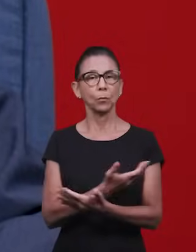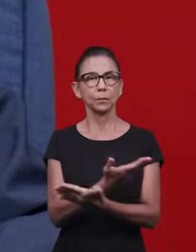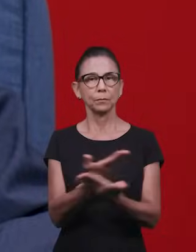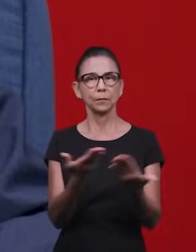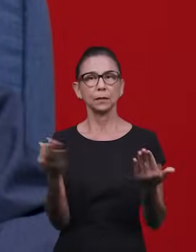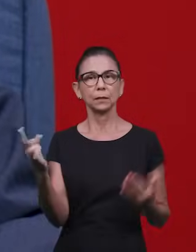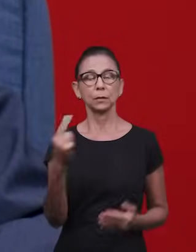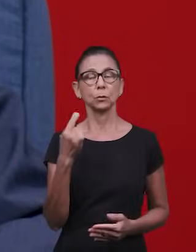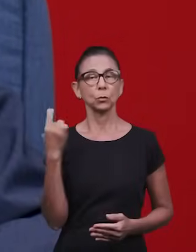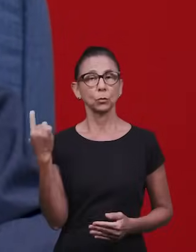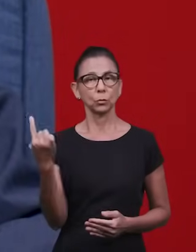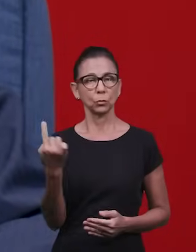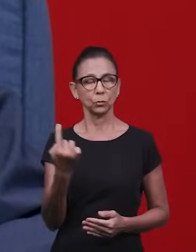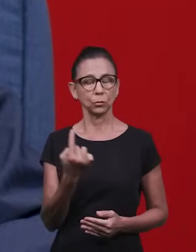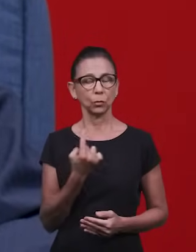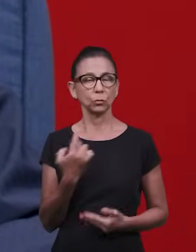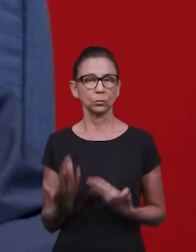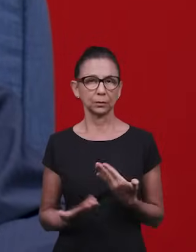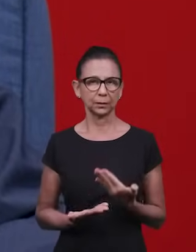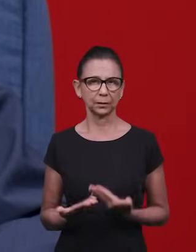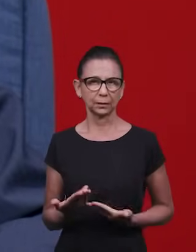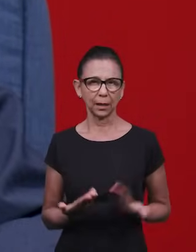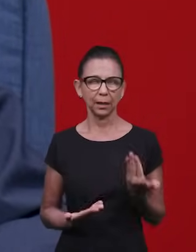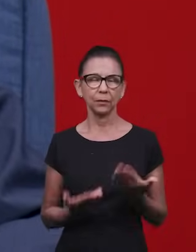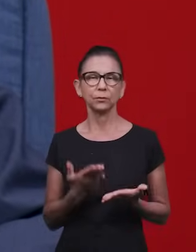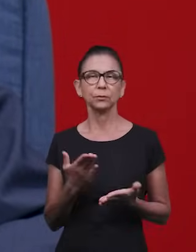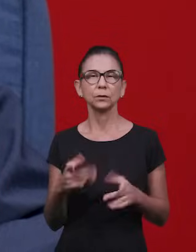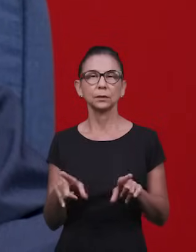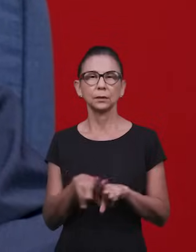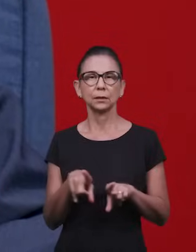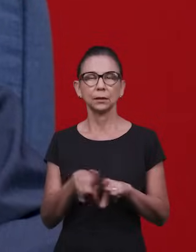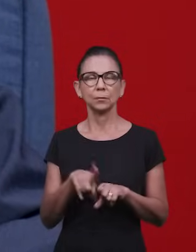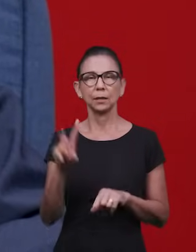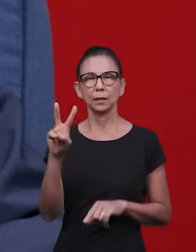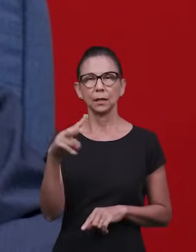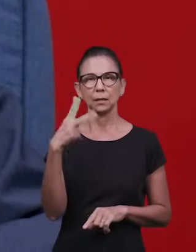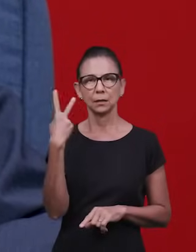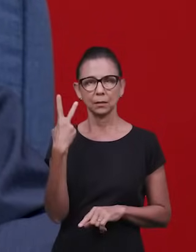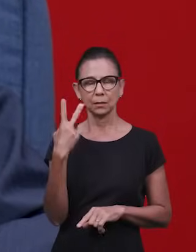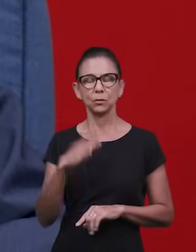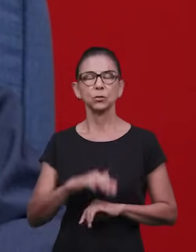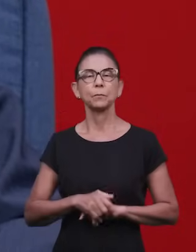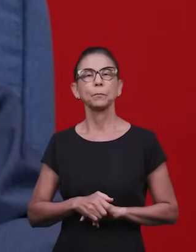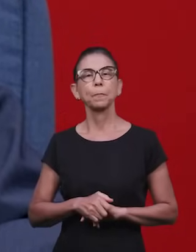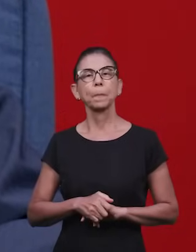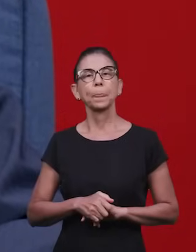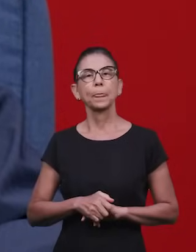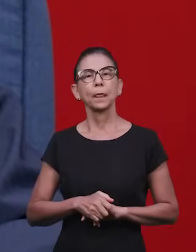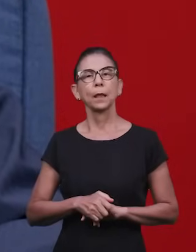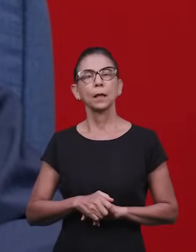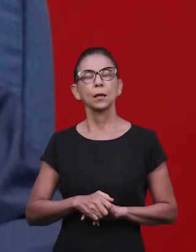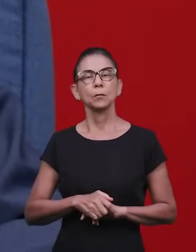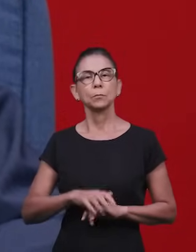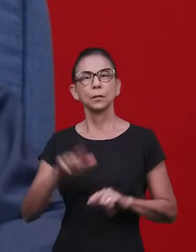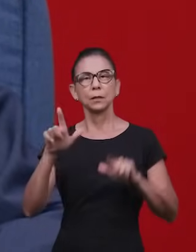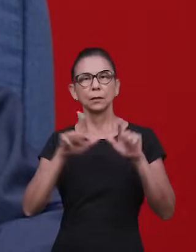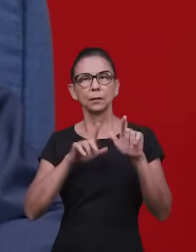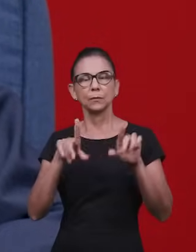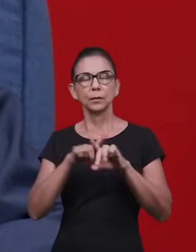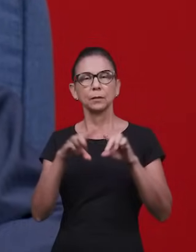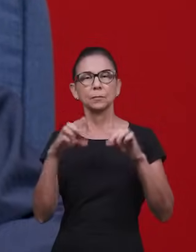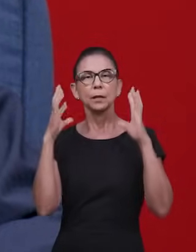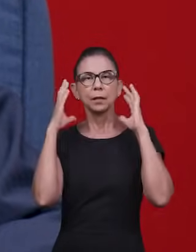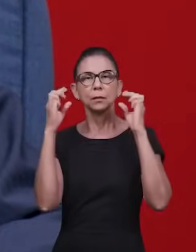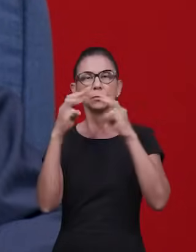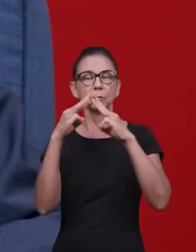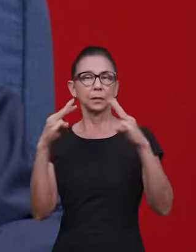eu quero saudar a todos os nossos irmãos aqueles que nos assistem na TV WEB na Rádio Maanaim a